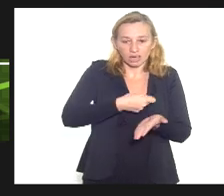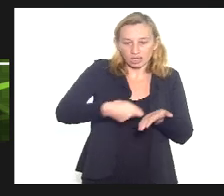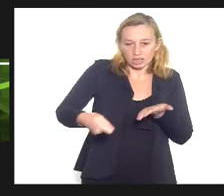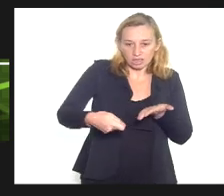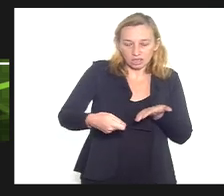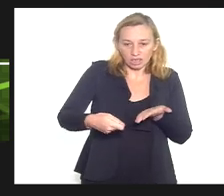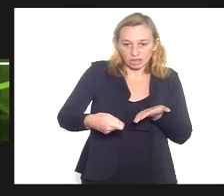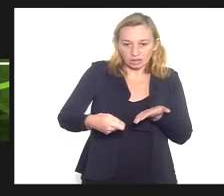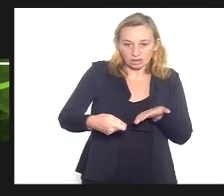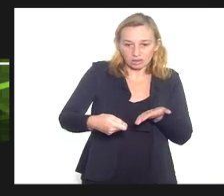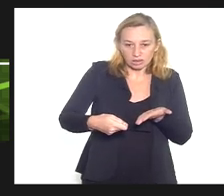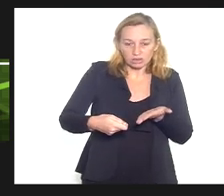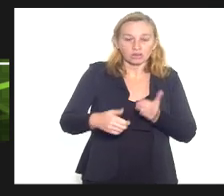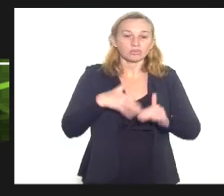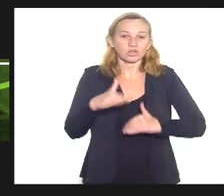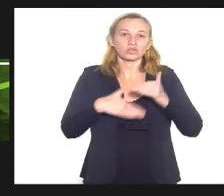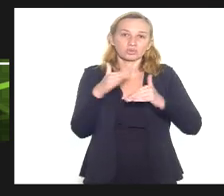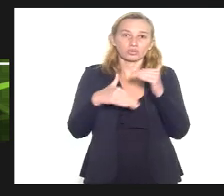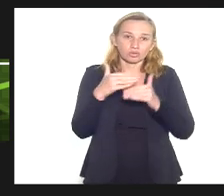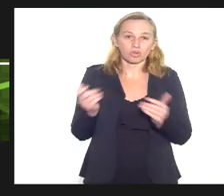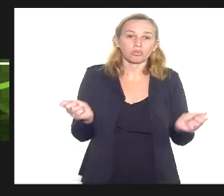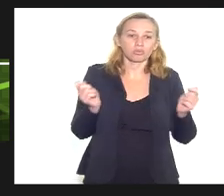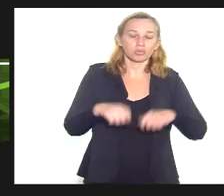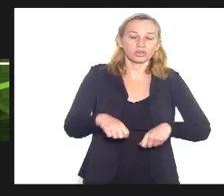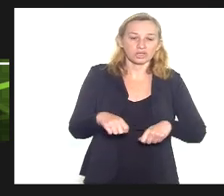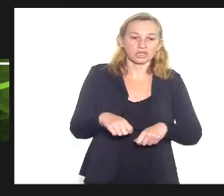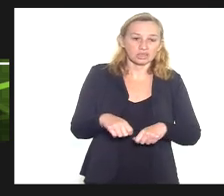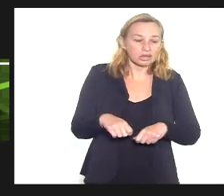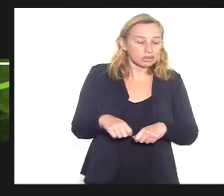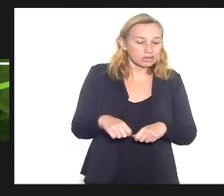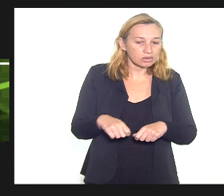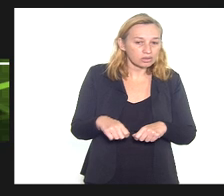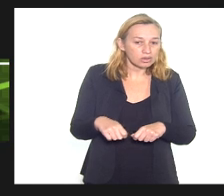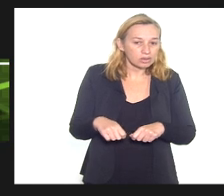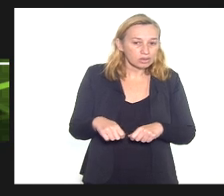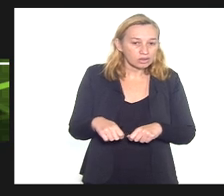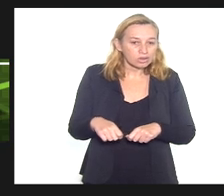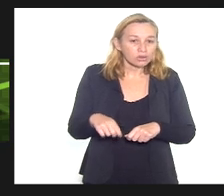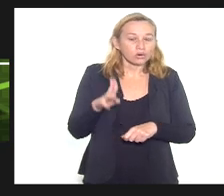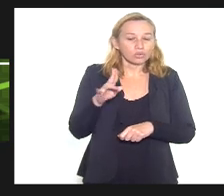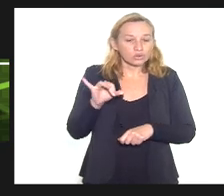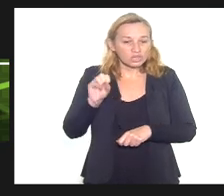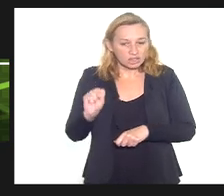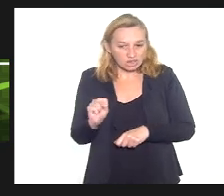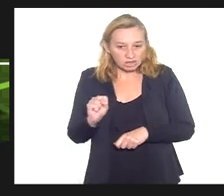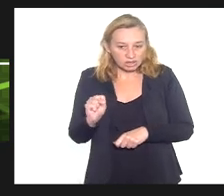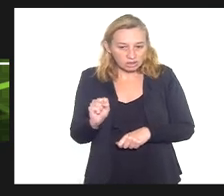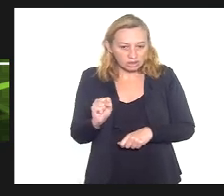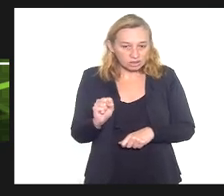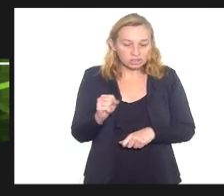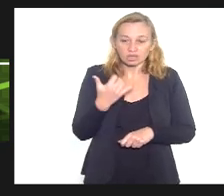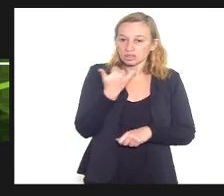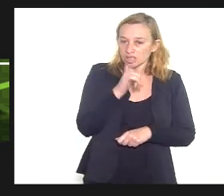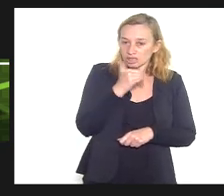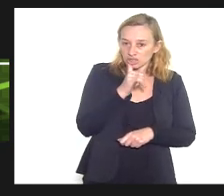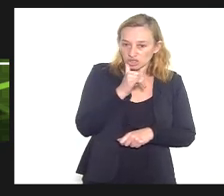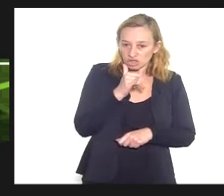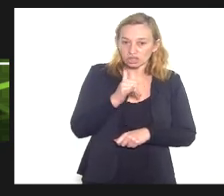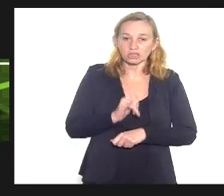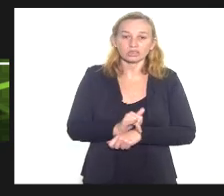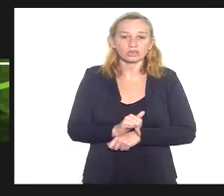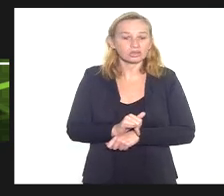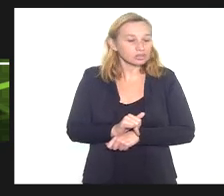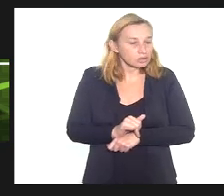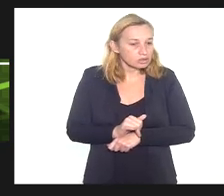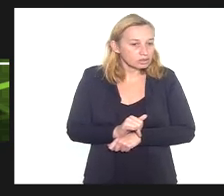Prumo para desenvolvimento de um potencial desenvolvimento de uma usina de energia fotovoltaica